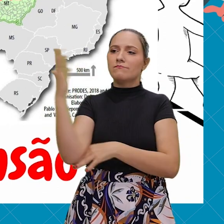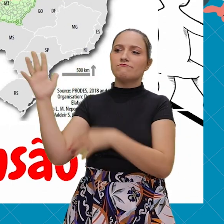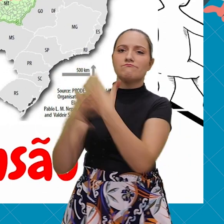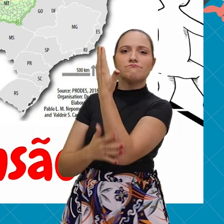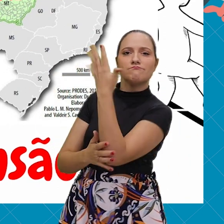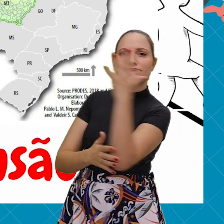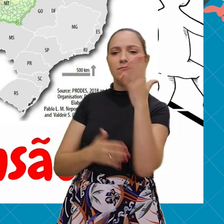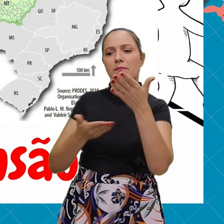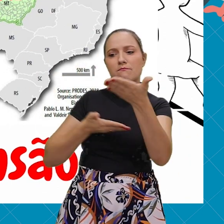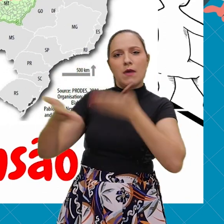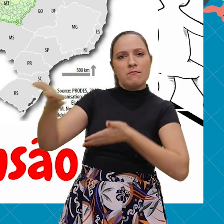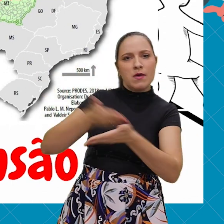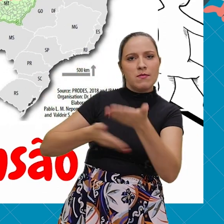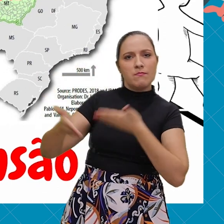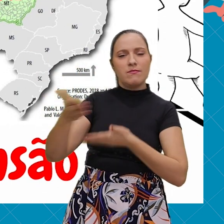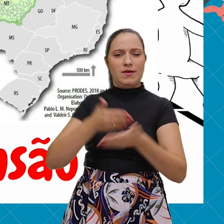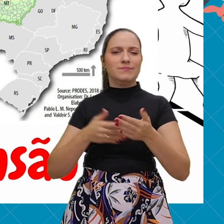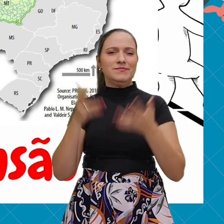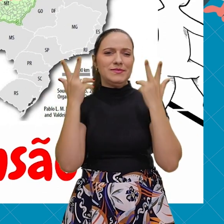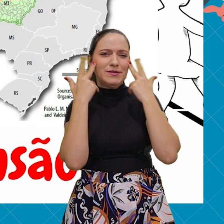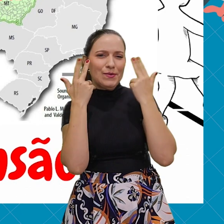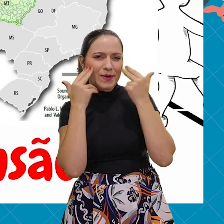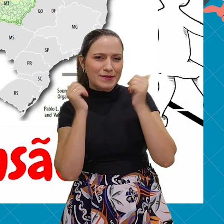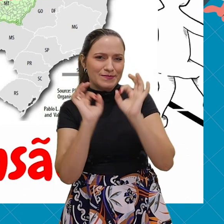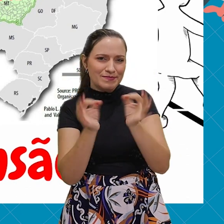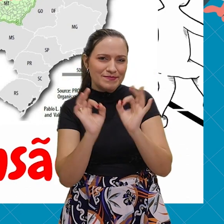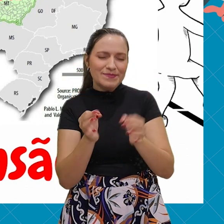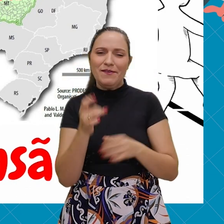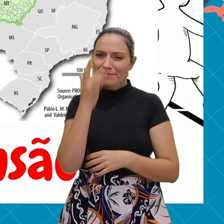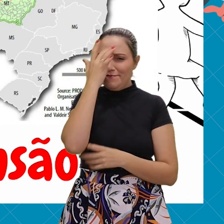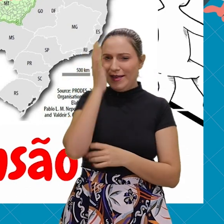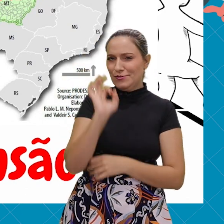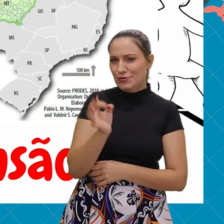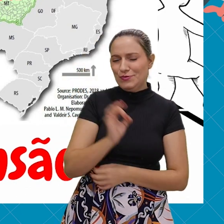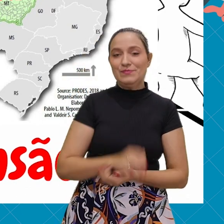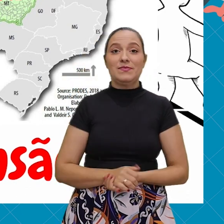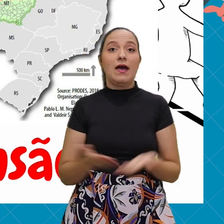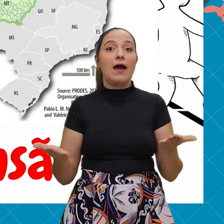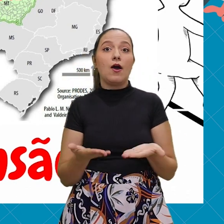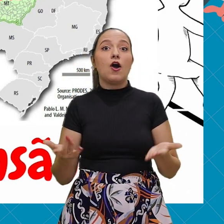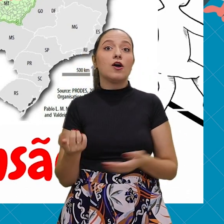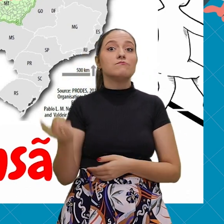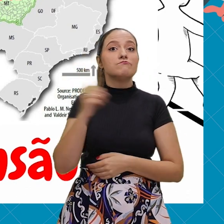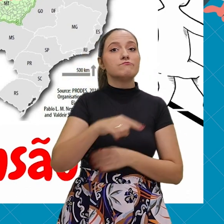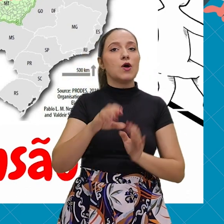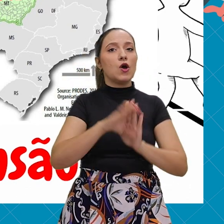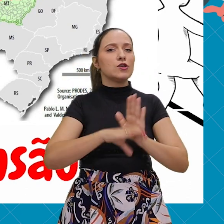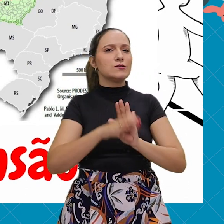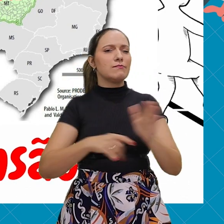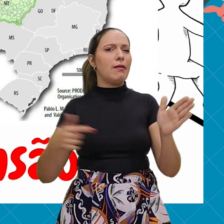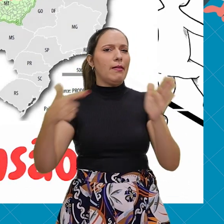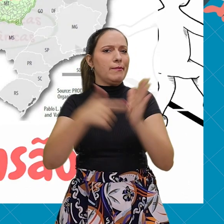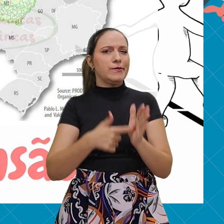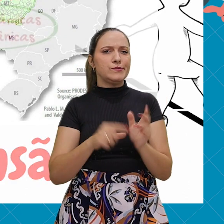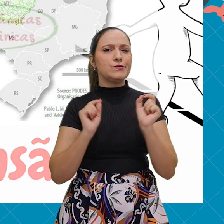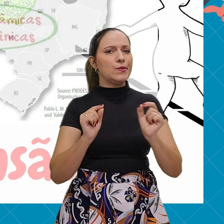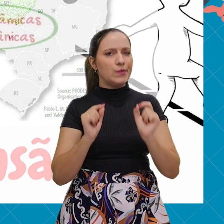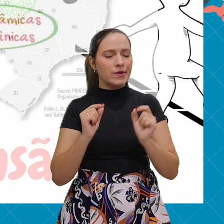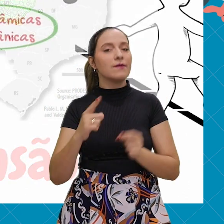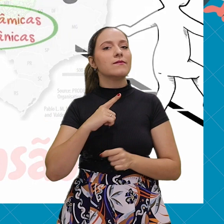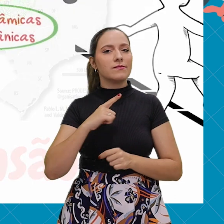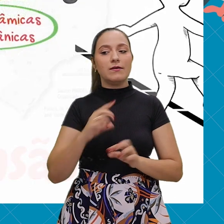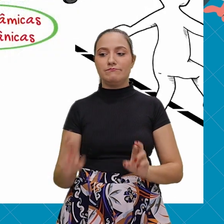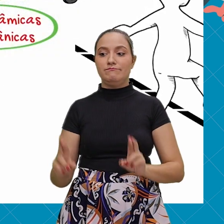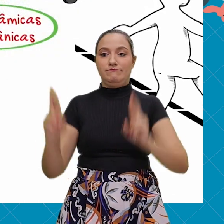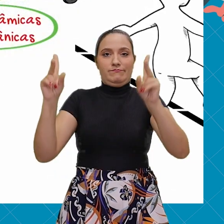áreas naturais ou de conservação. Tranquilinho, né? Eu disse para vocês que seria fácil. Vamos partir agora então para o conceito de limite e